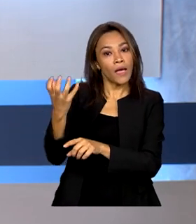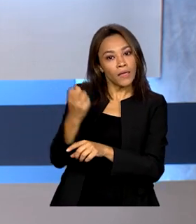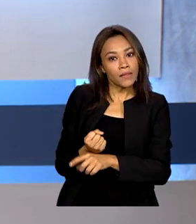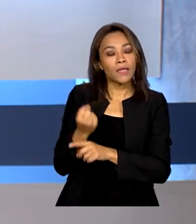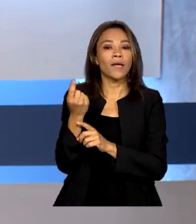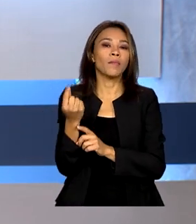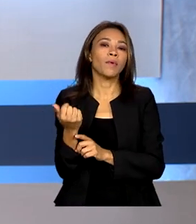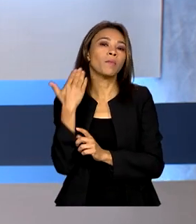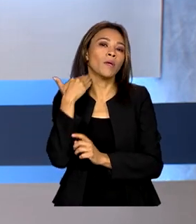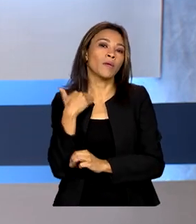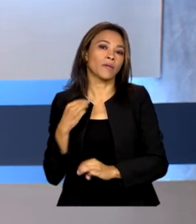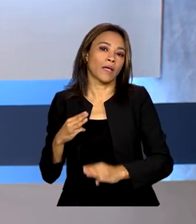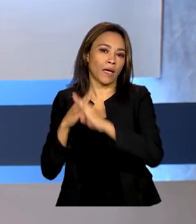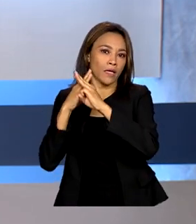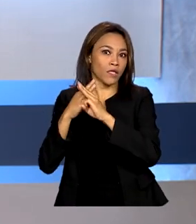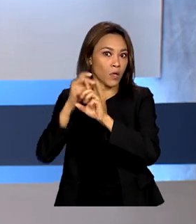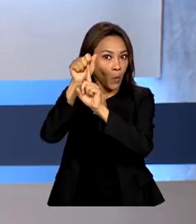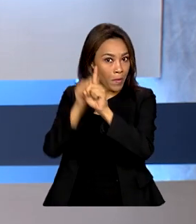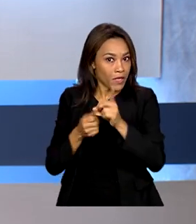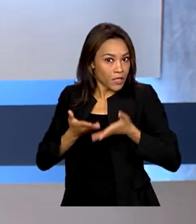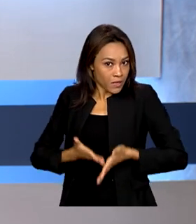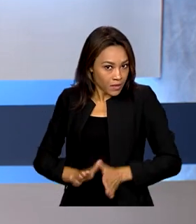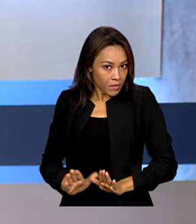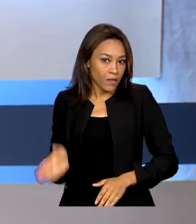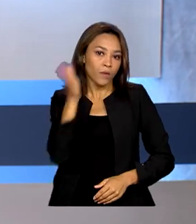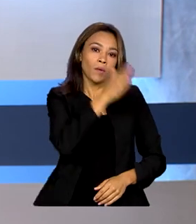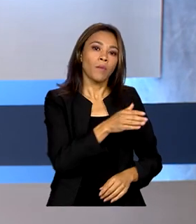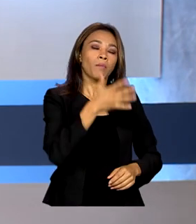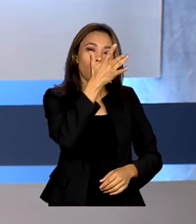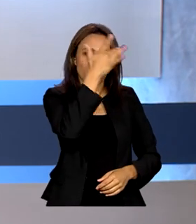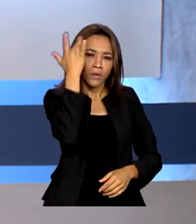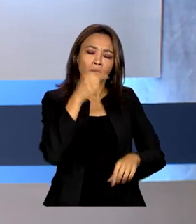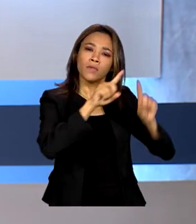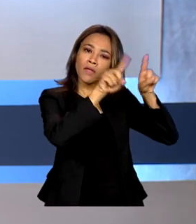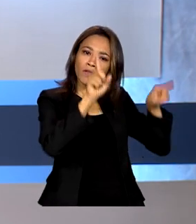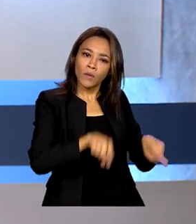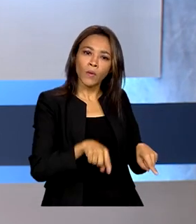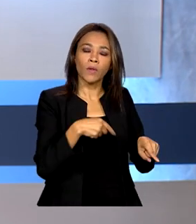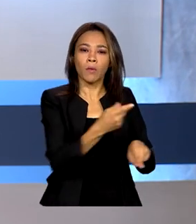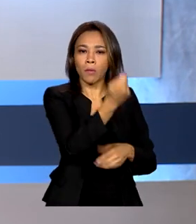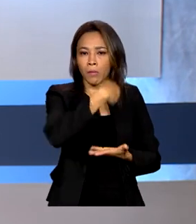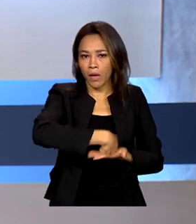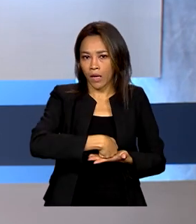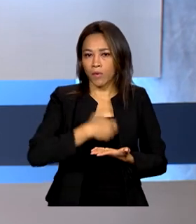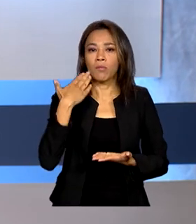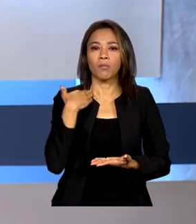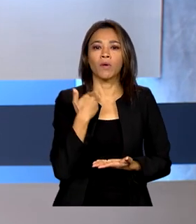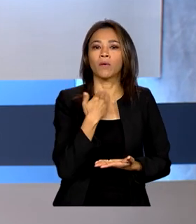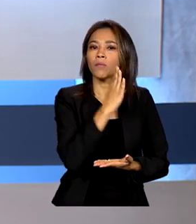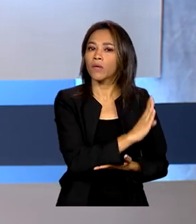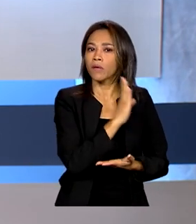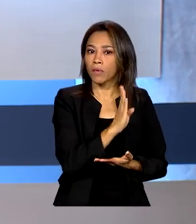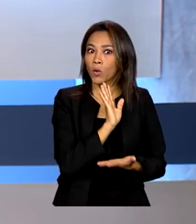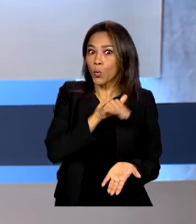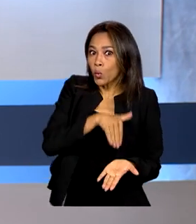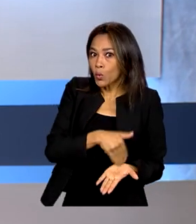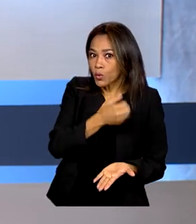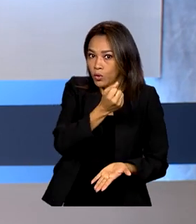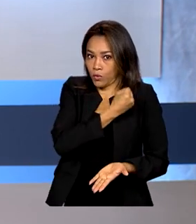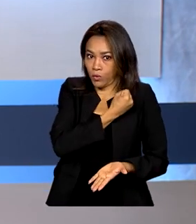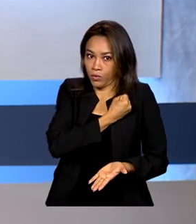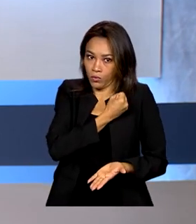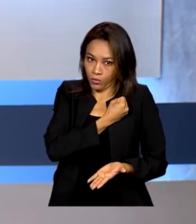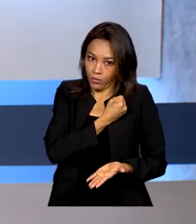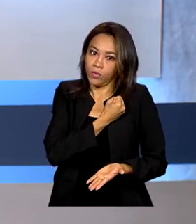Econômica de acordo com o mês de nascimento. Para servidores públicos, o pagamento é feito pelo Banco do Brasil, considerando o último dígito do